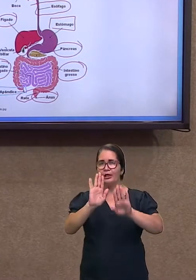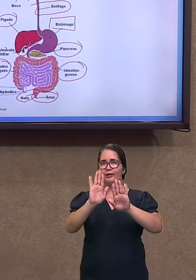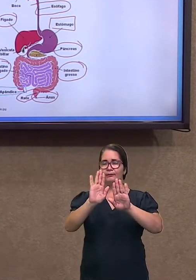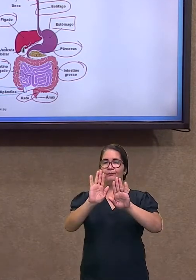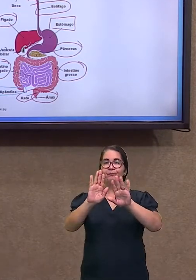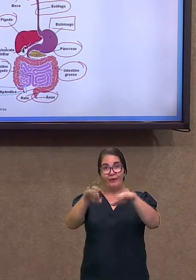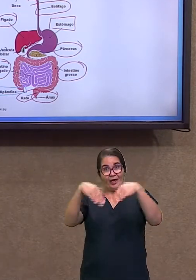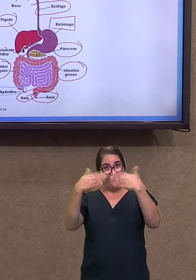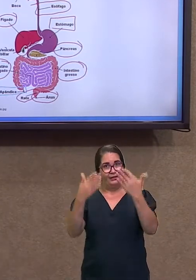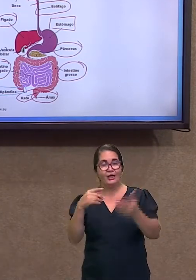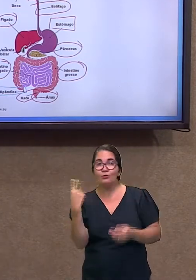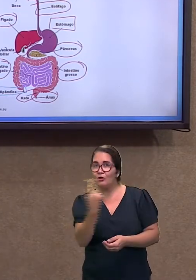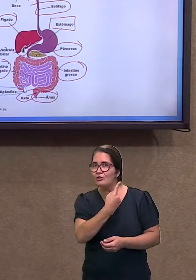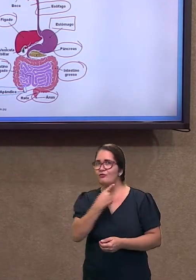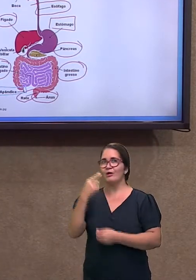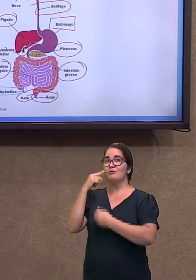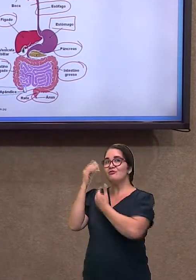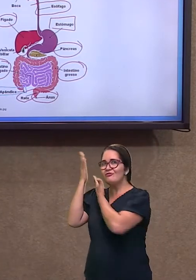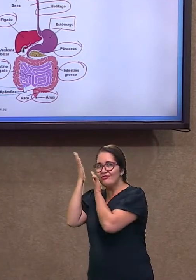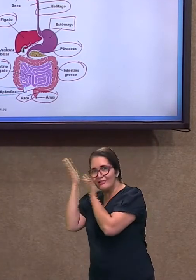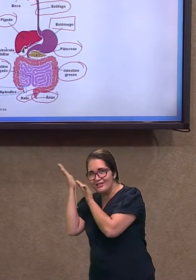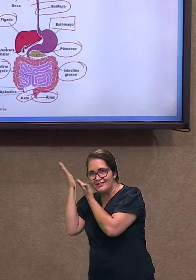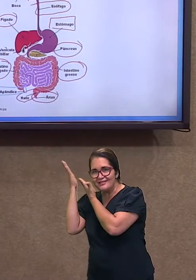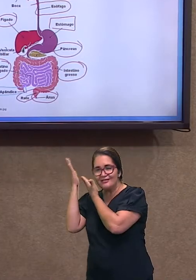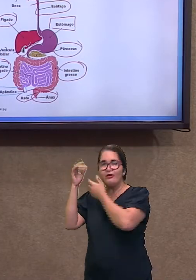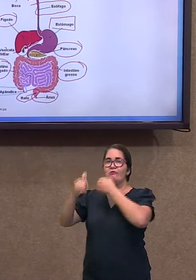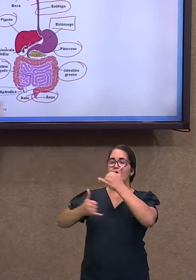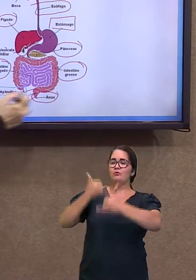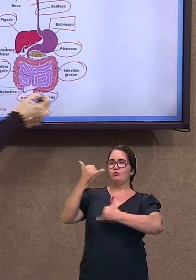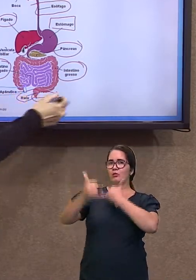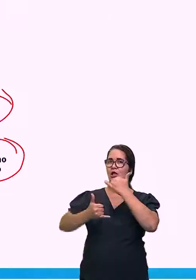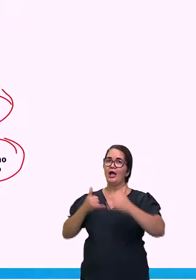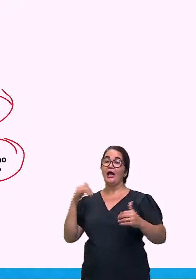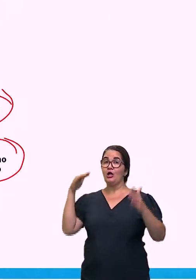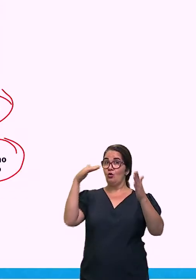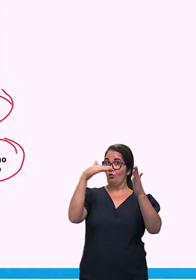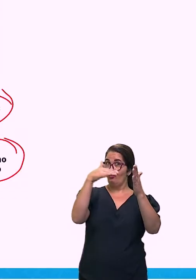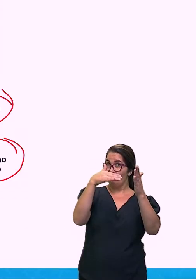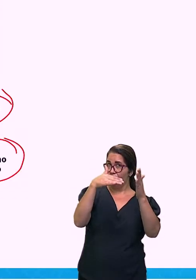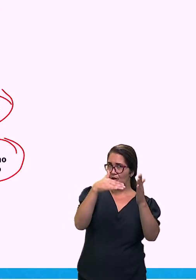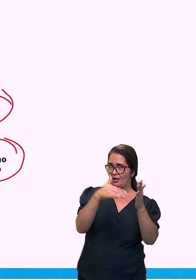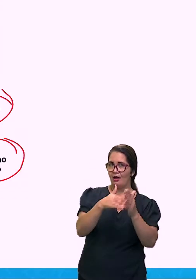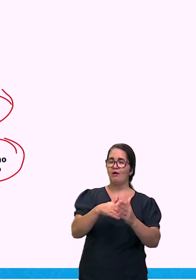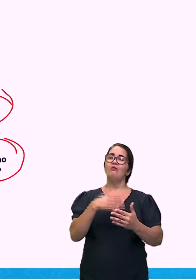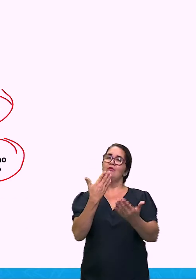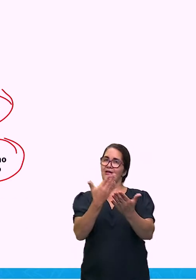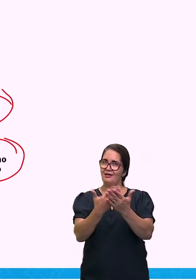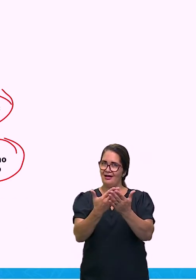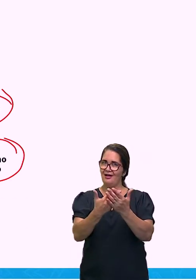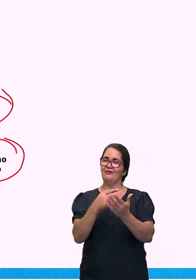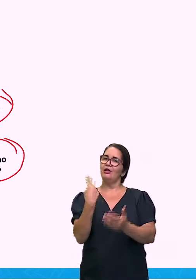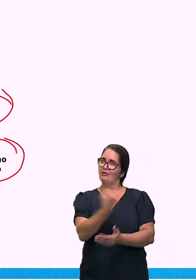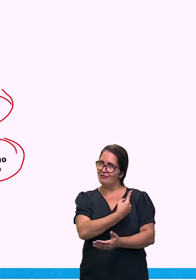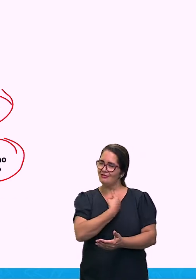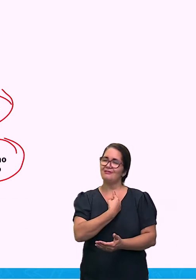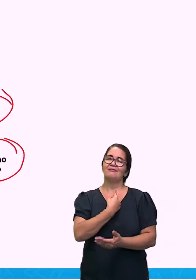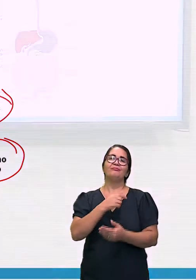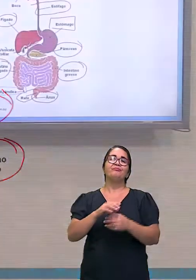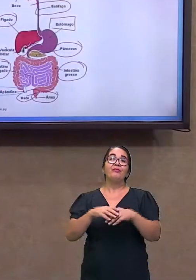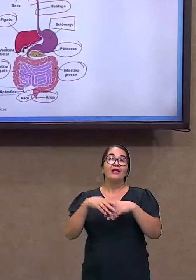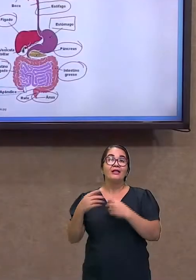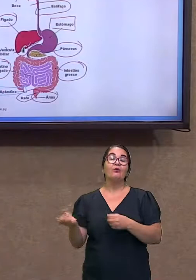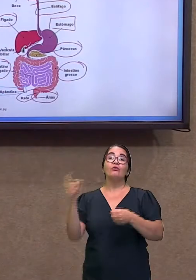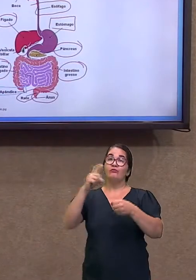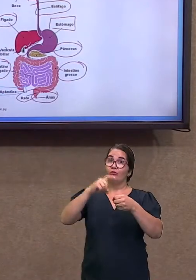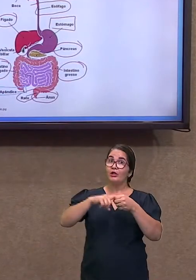com esta imagem no final da nossa aula, tá? E aí, a gente depois